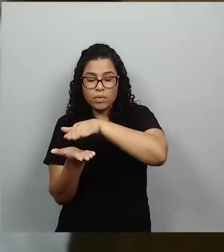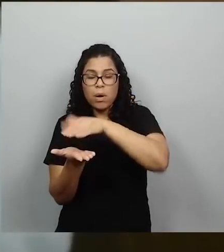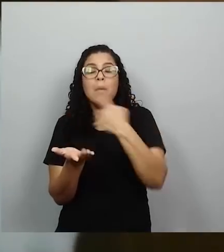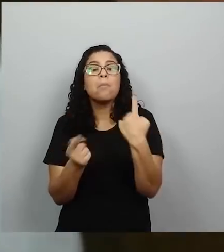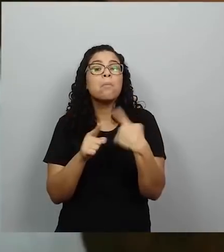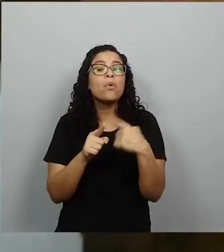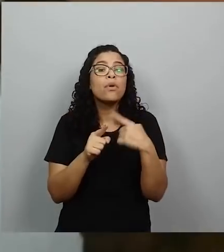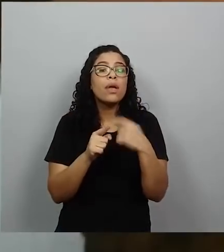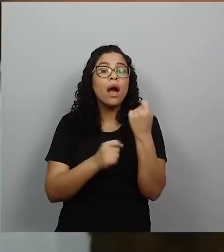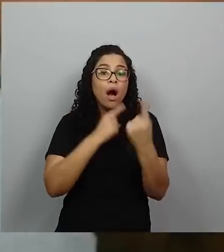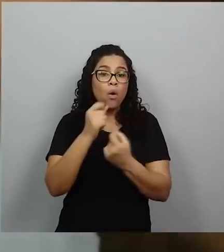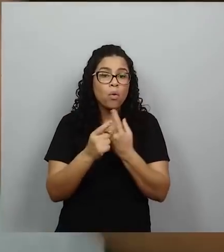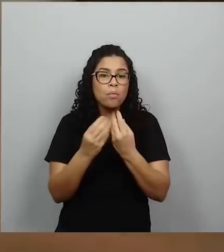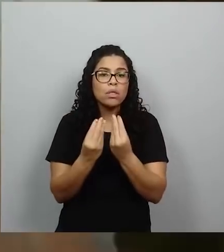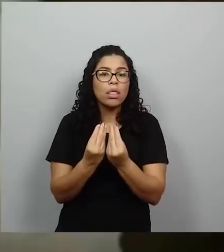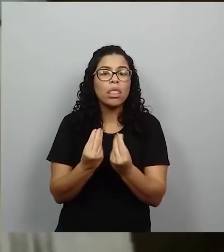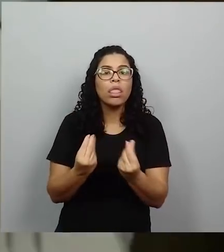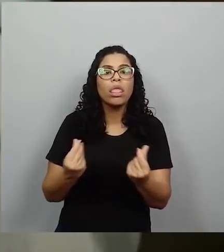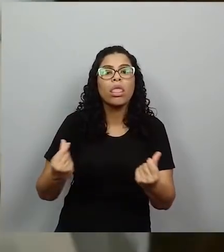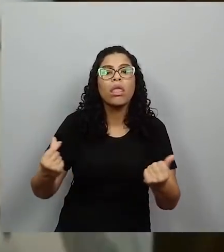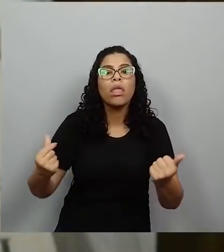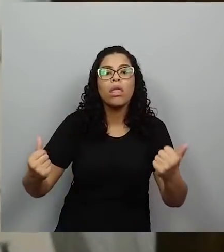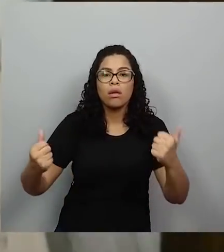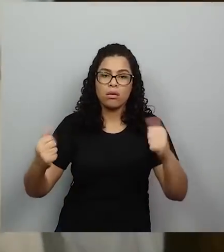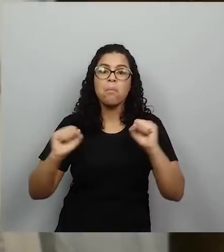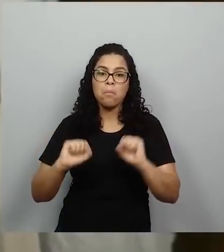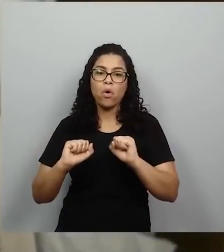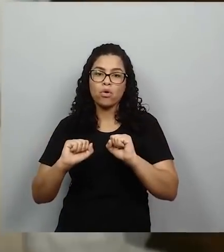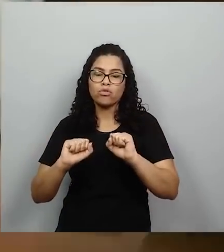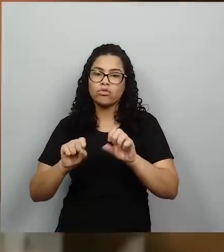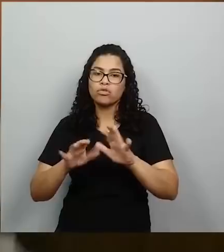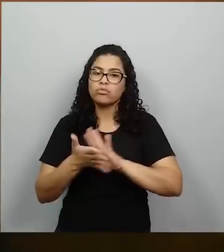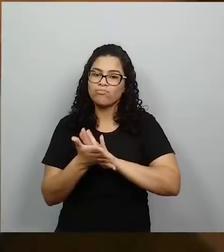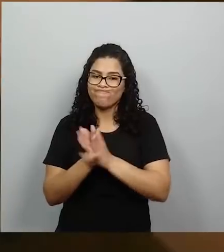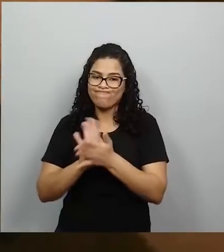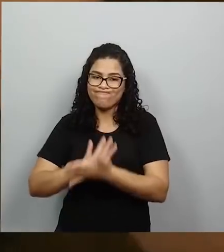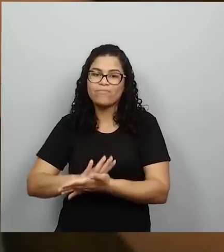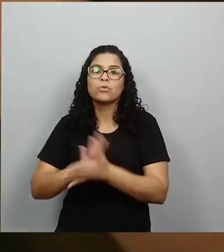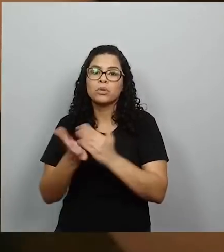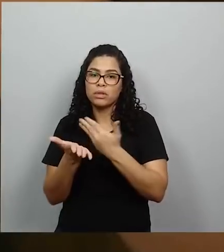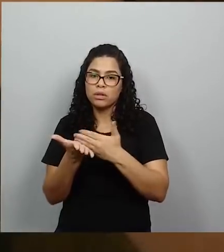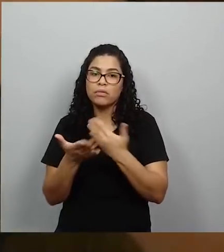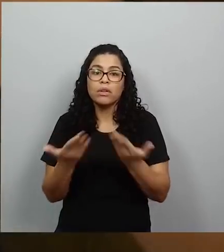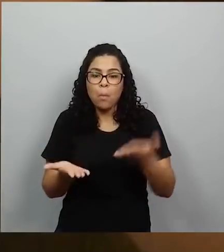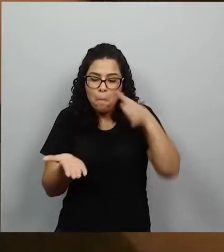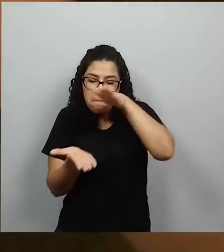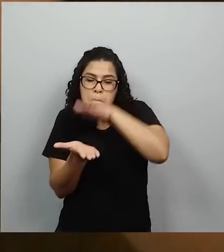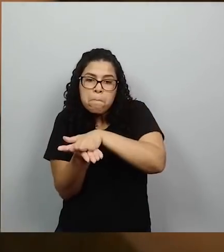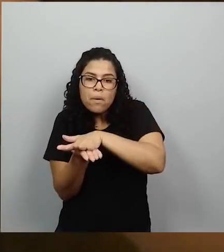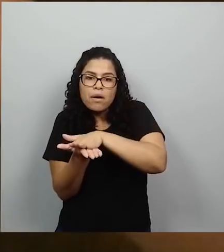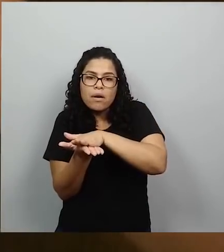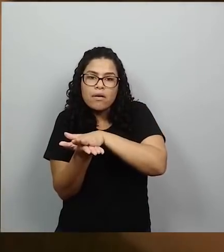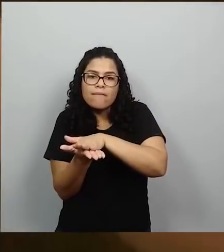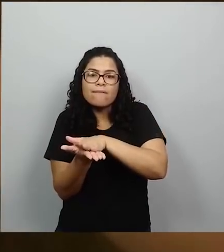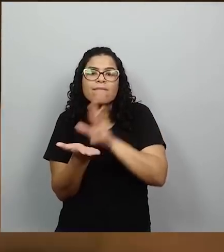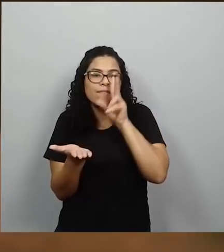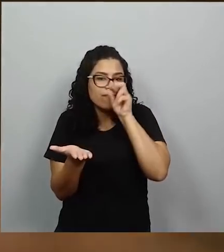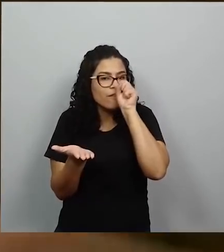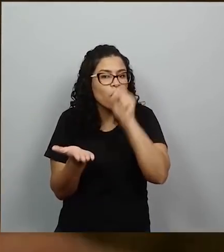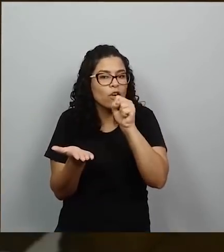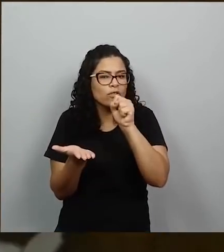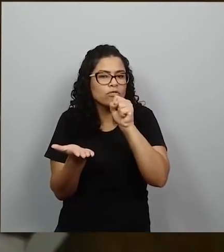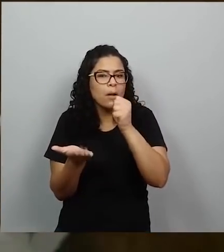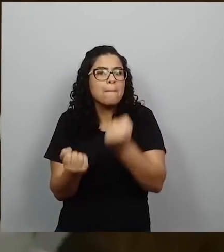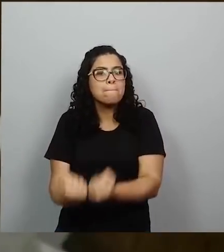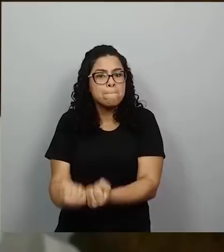porque algumas plantas soltam pigmentos que podem estragar o livro. Depois é só deixar o livro bem fechado, com